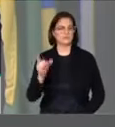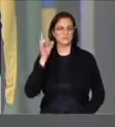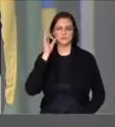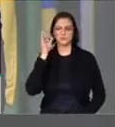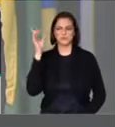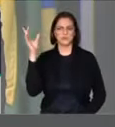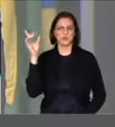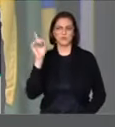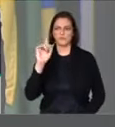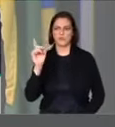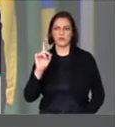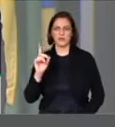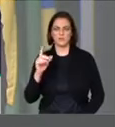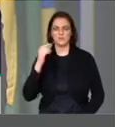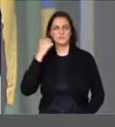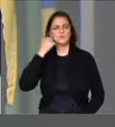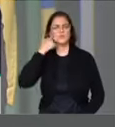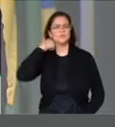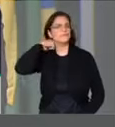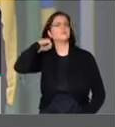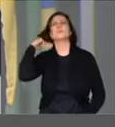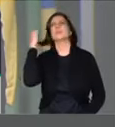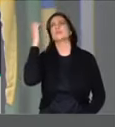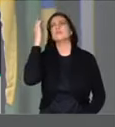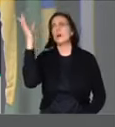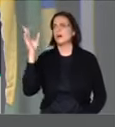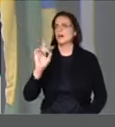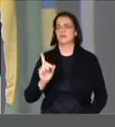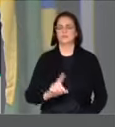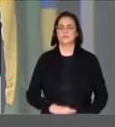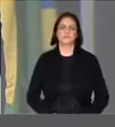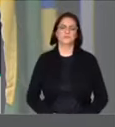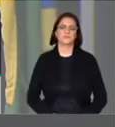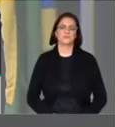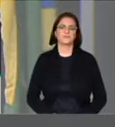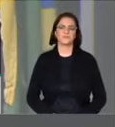fácil pensar, porque antes a gente já